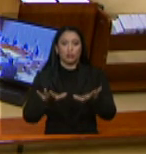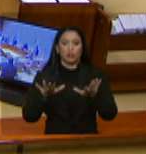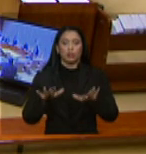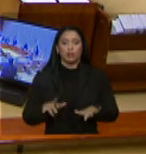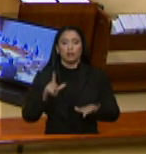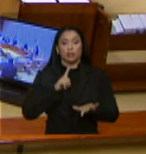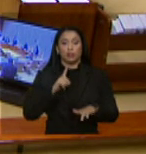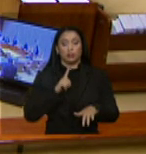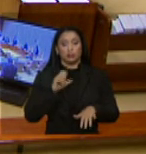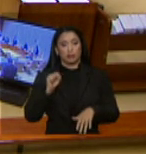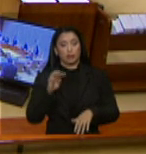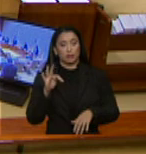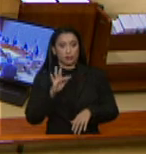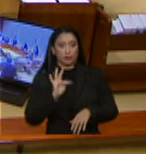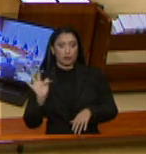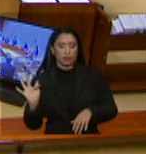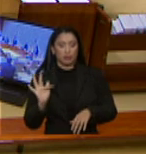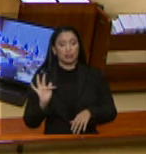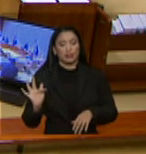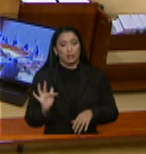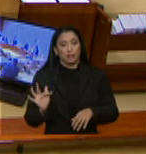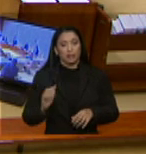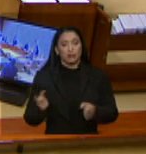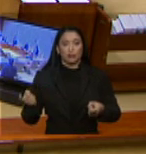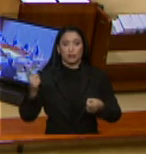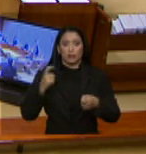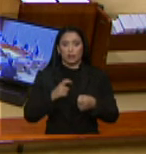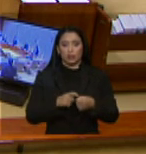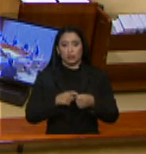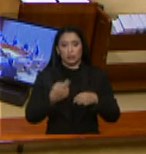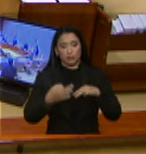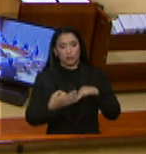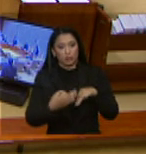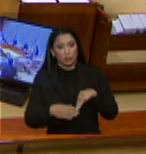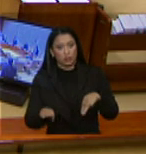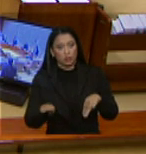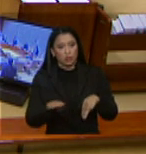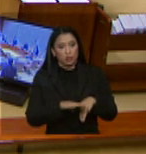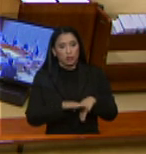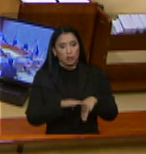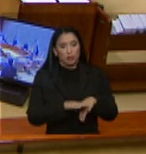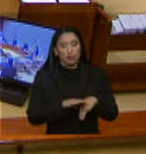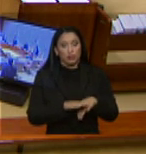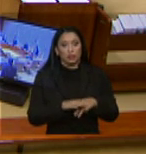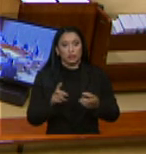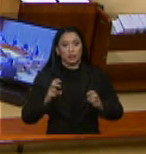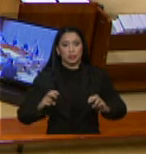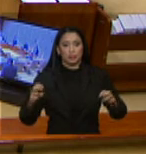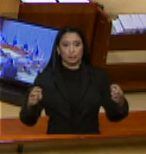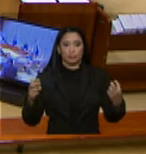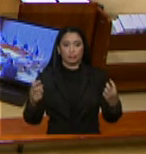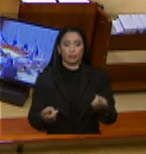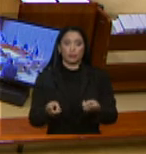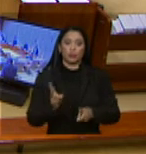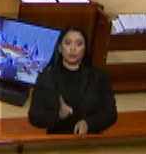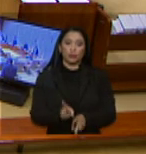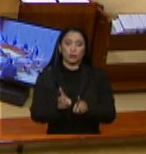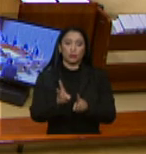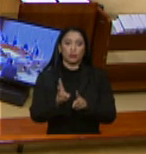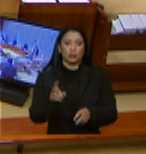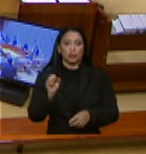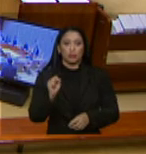Edifício sede do STF com o Retorno dos ministros aos respectivos lugares e a expectativa para a segunda parte